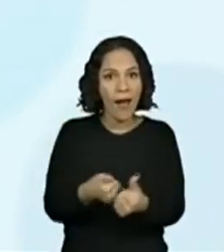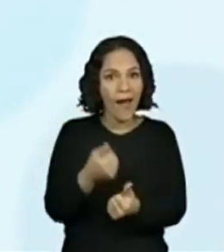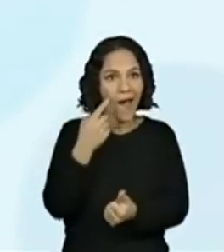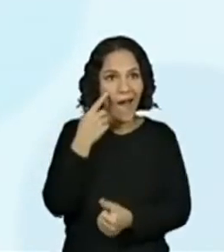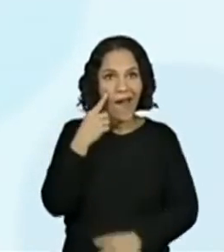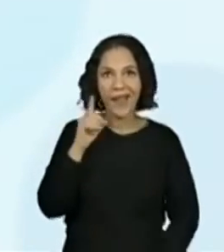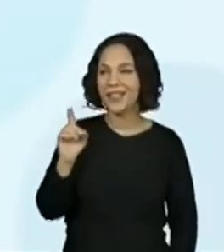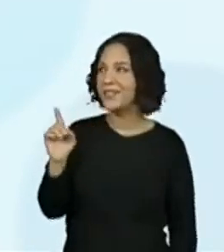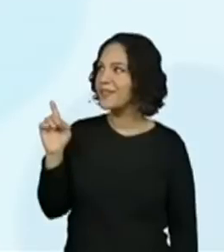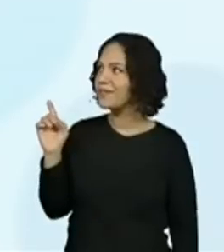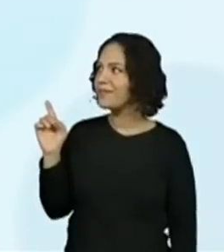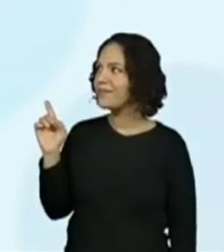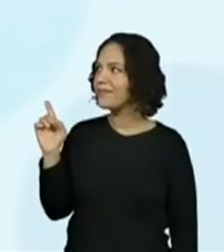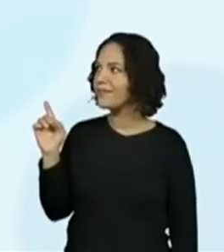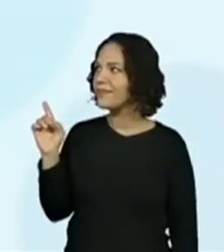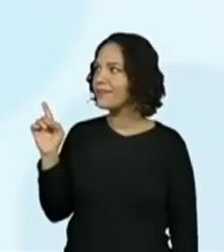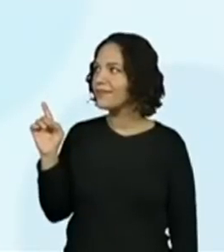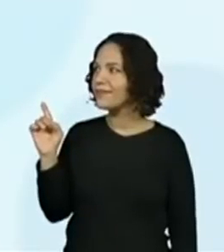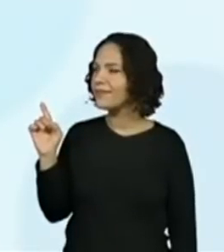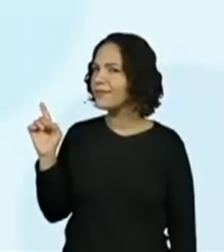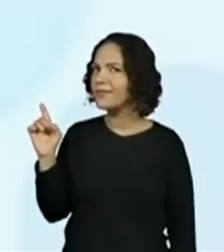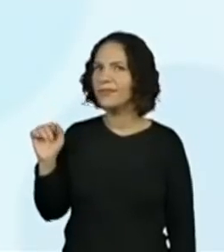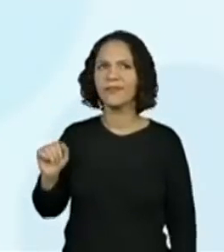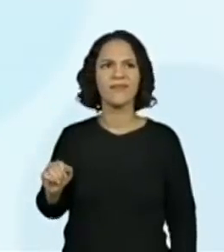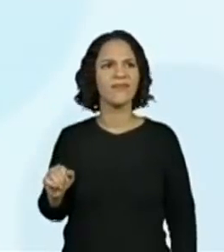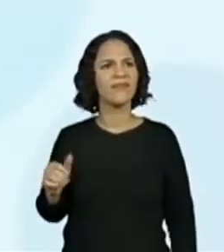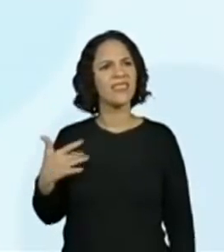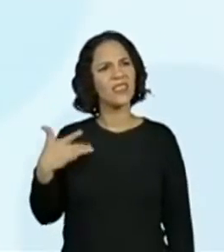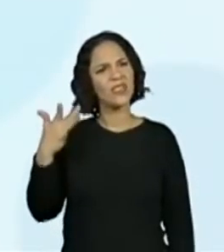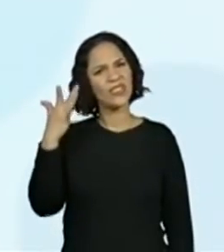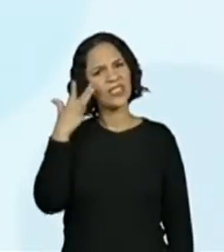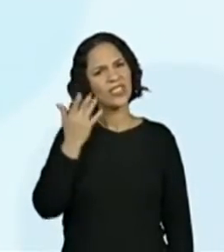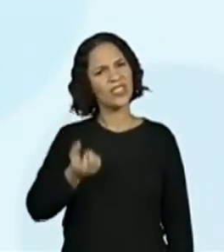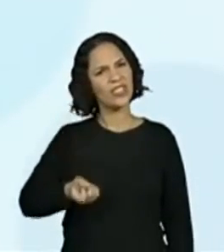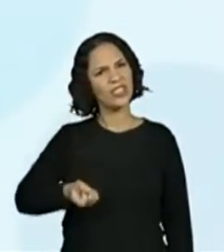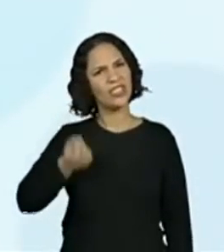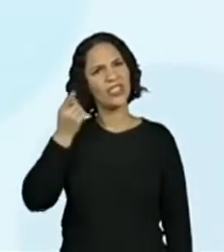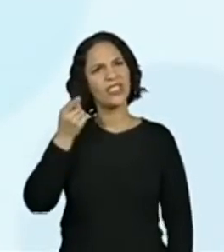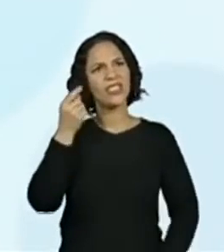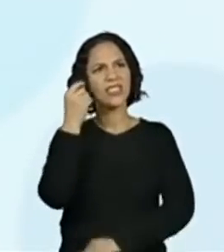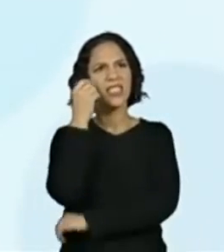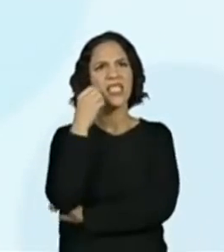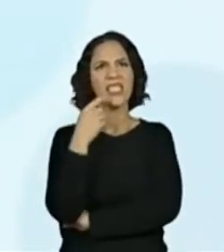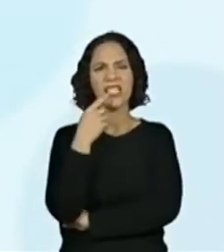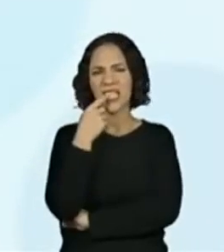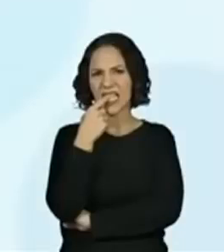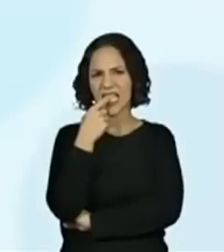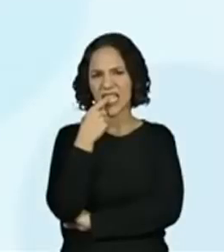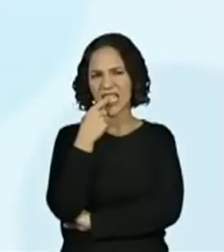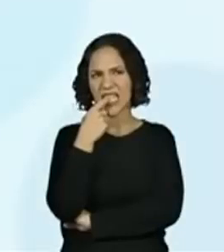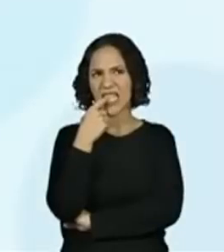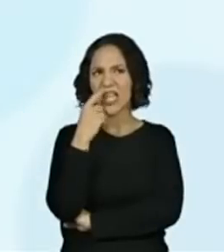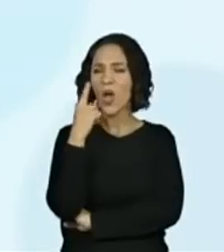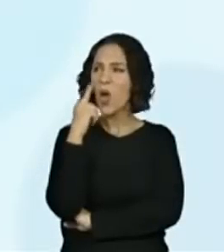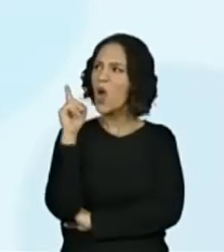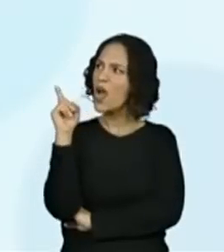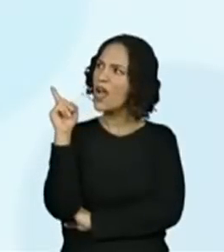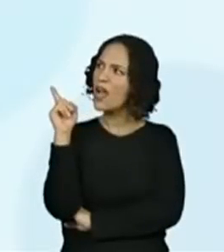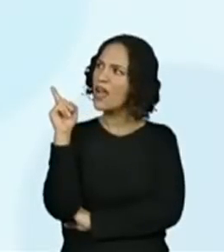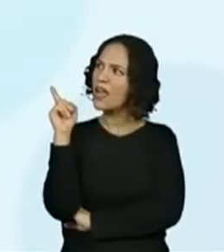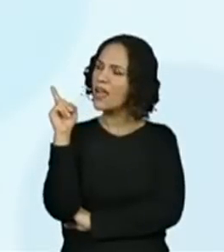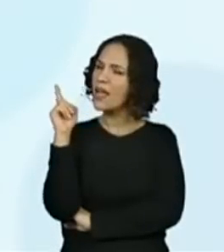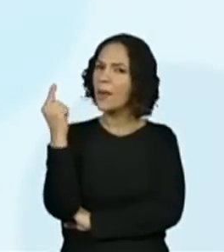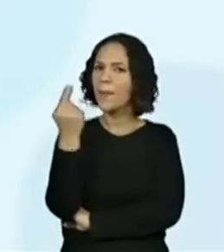temos... Será que isso tá certo? Eu tô achando alguma coisa estranha aí, Pro. O que você acha? A gente tem aqui essa